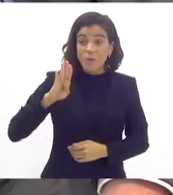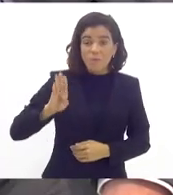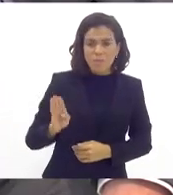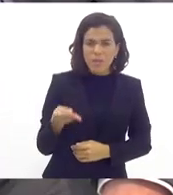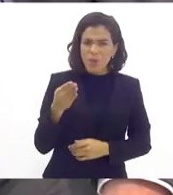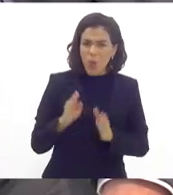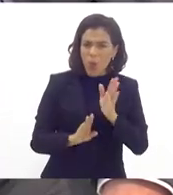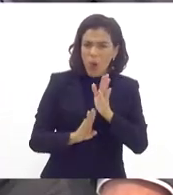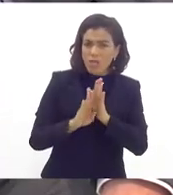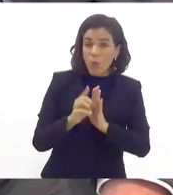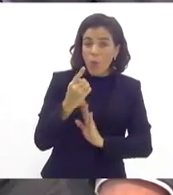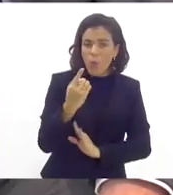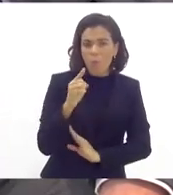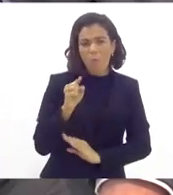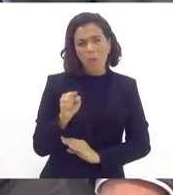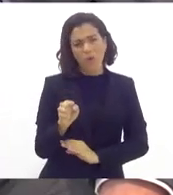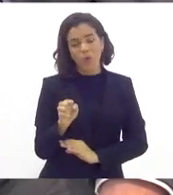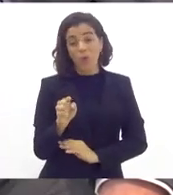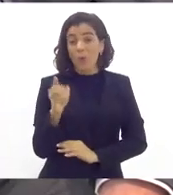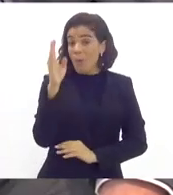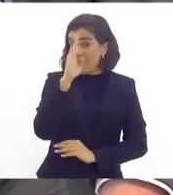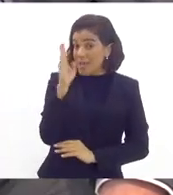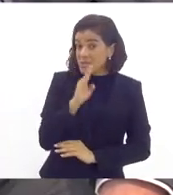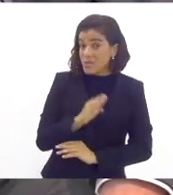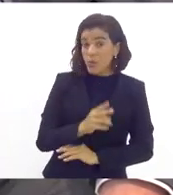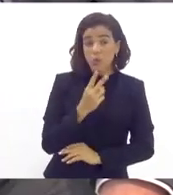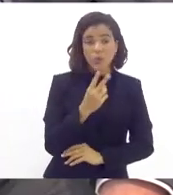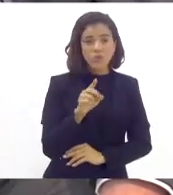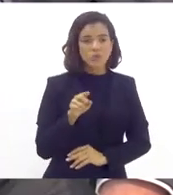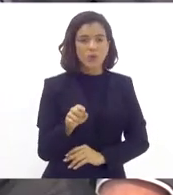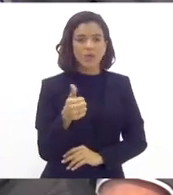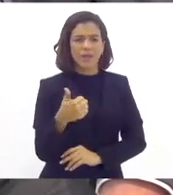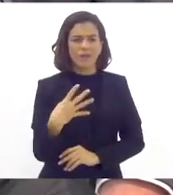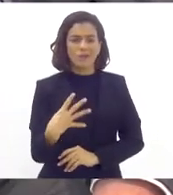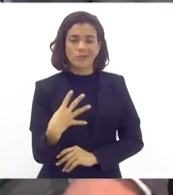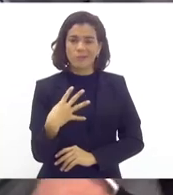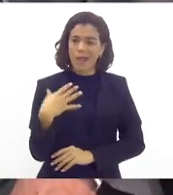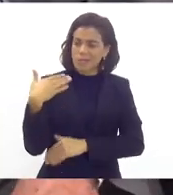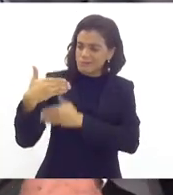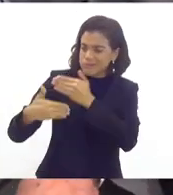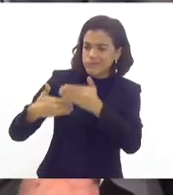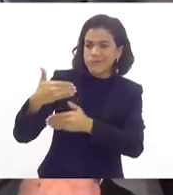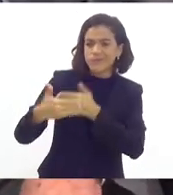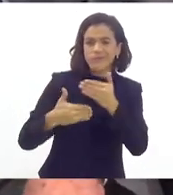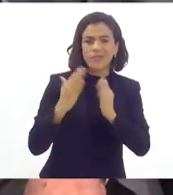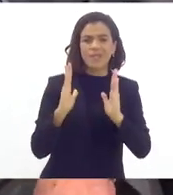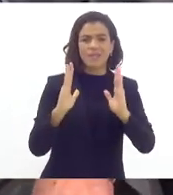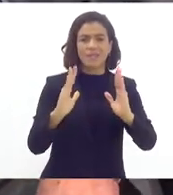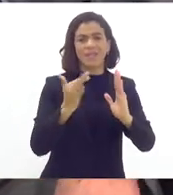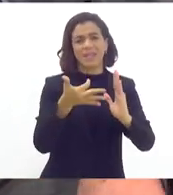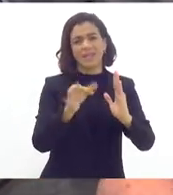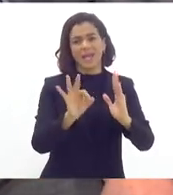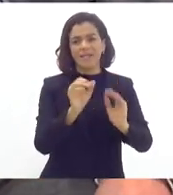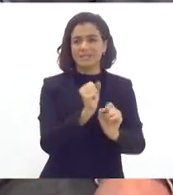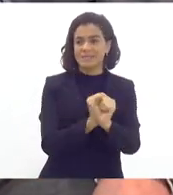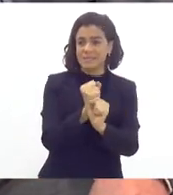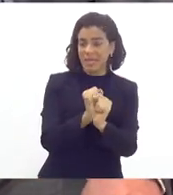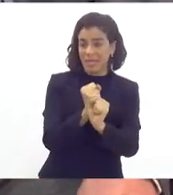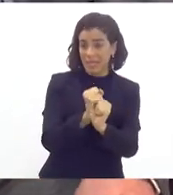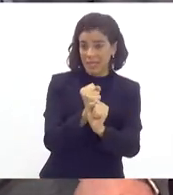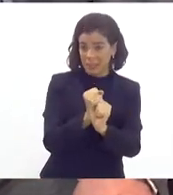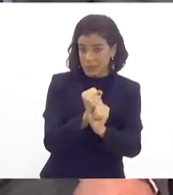um pontinho. E o Brasil, 2,14. Agora, nos últimos 10 anos, secretário Bernardo